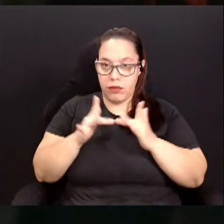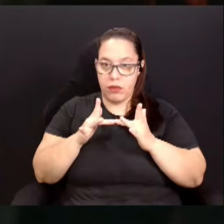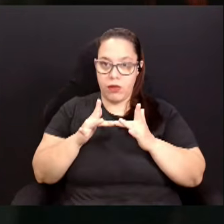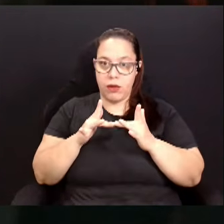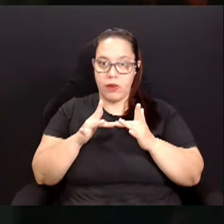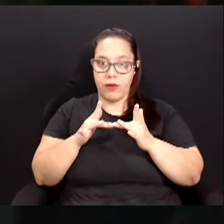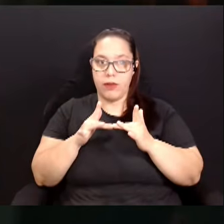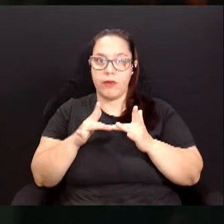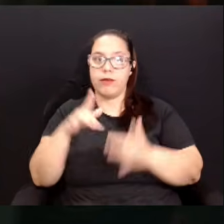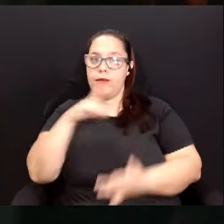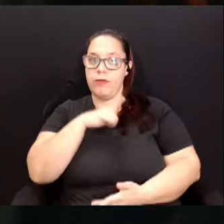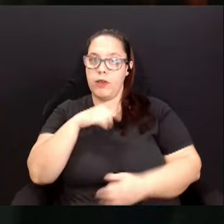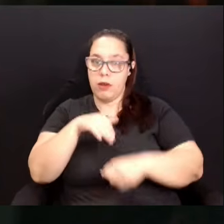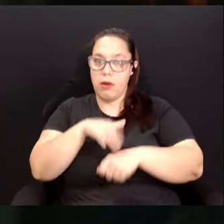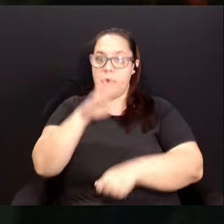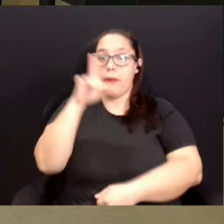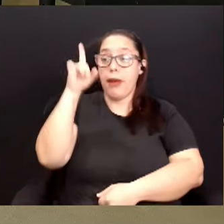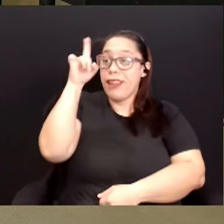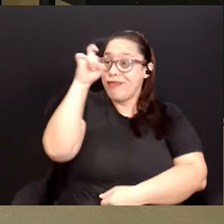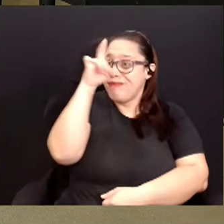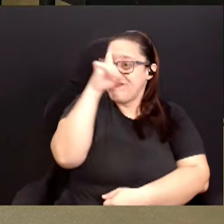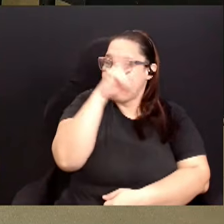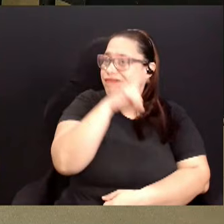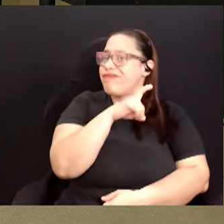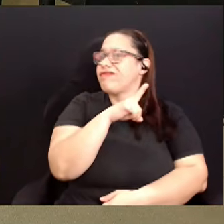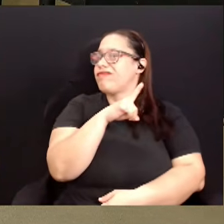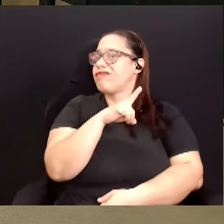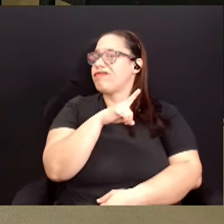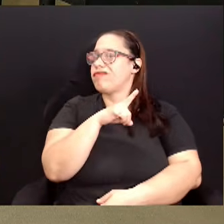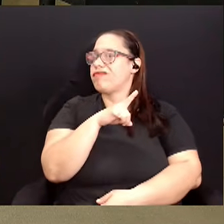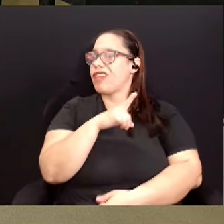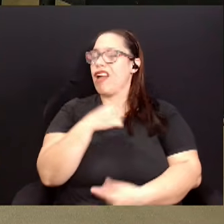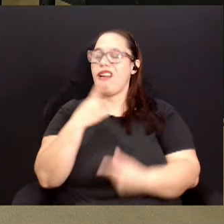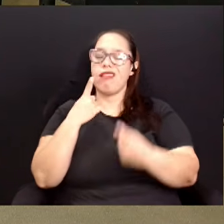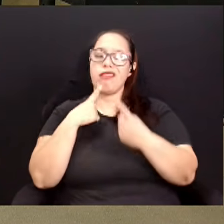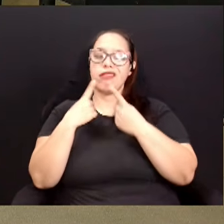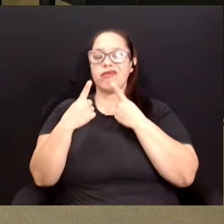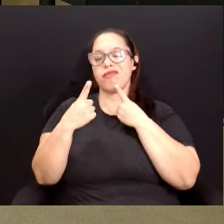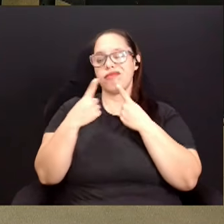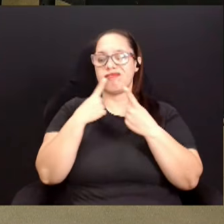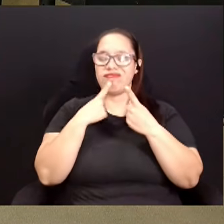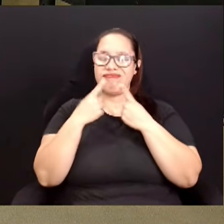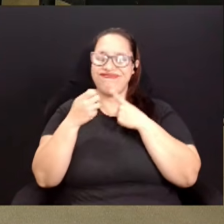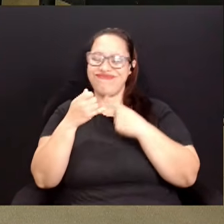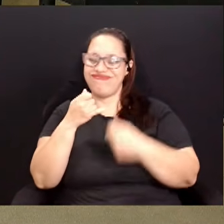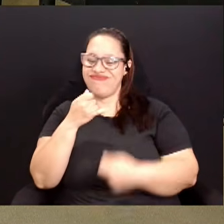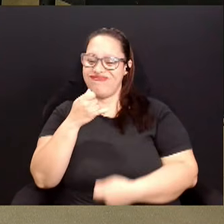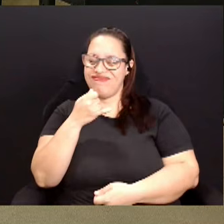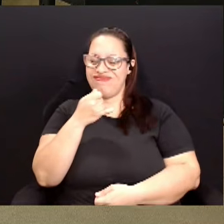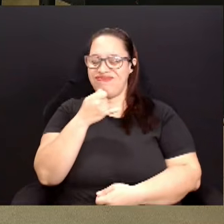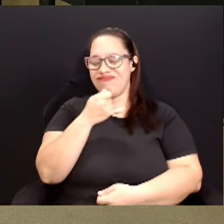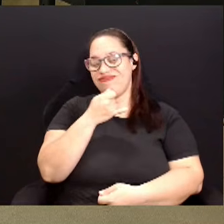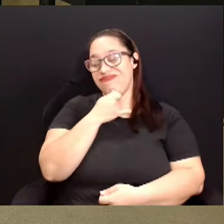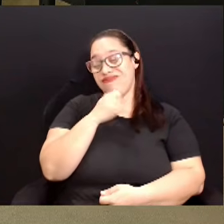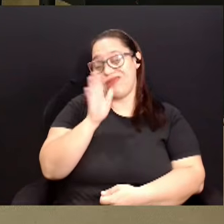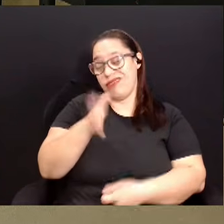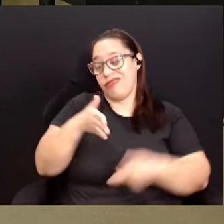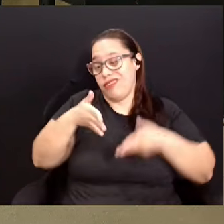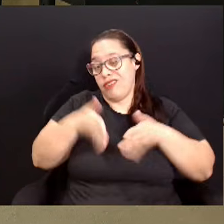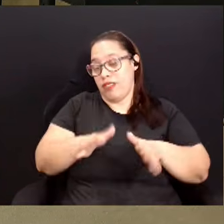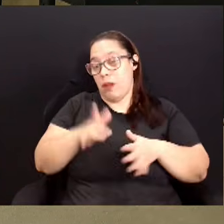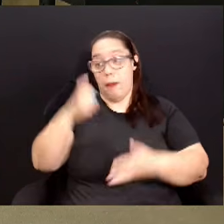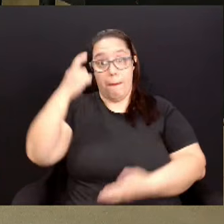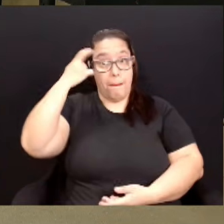de dificuldade de dialogar, infelizmente, porque elas já nasceram, pensa, depois, na